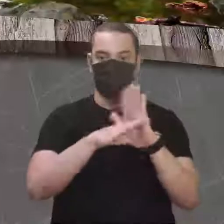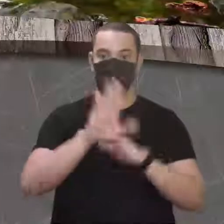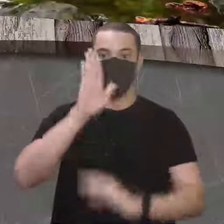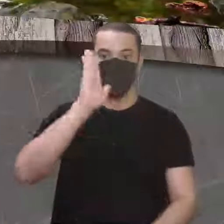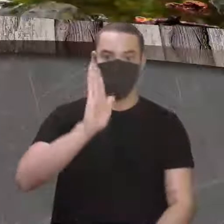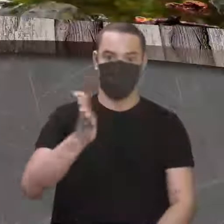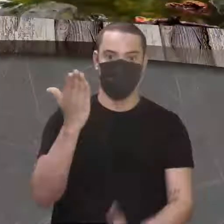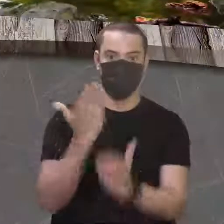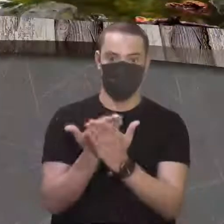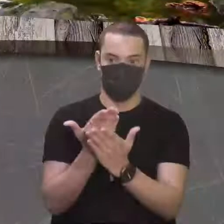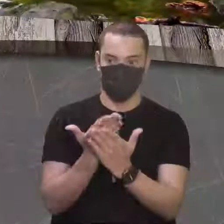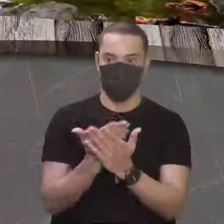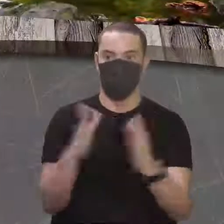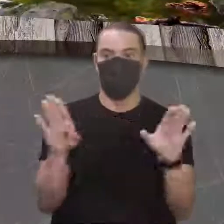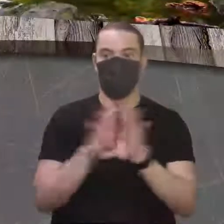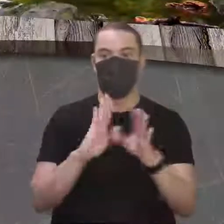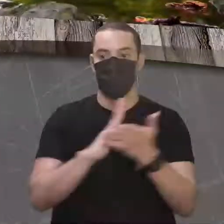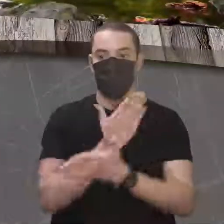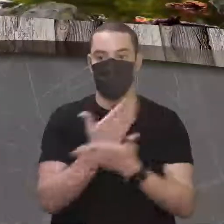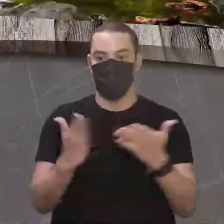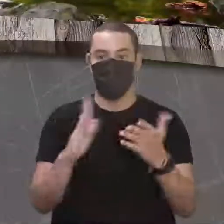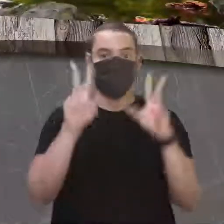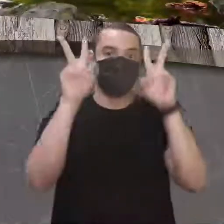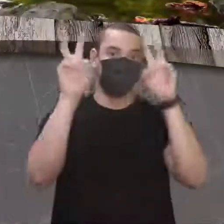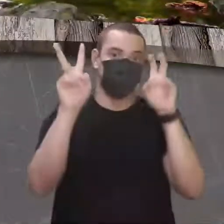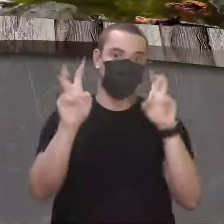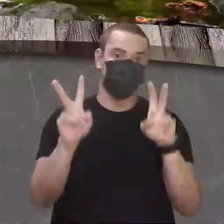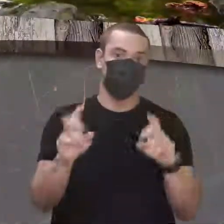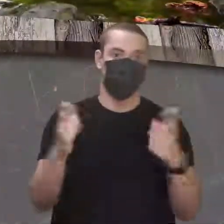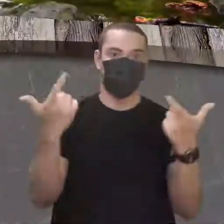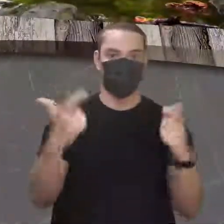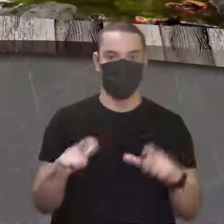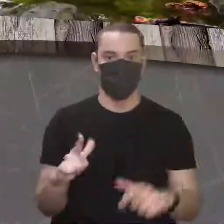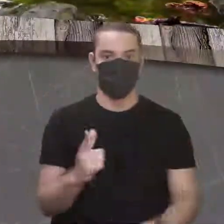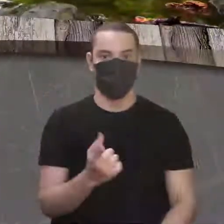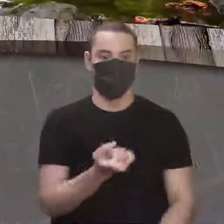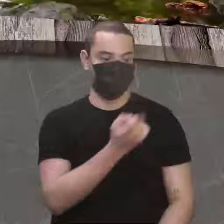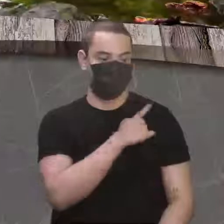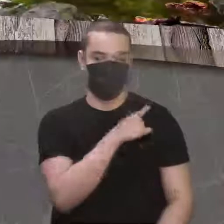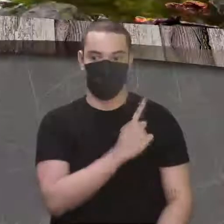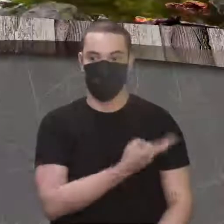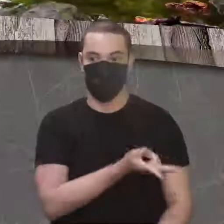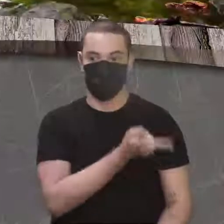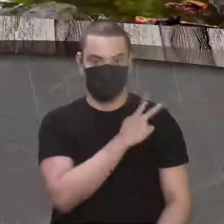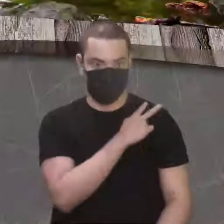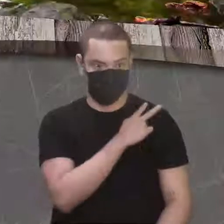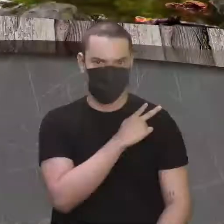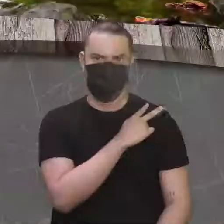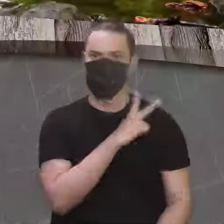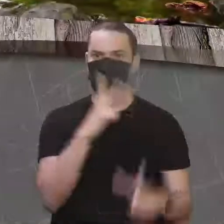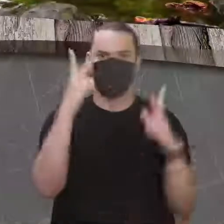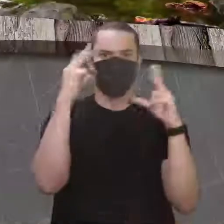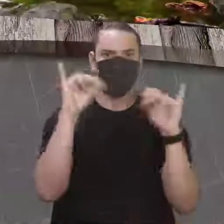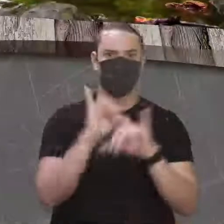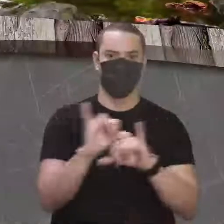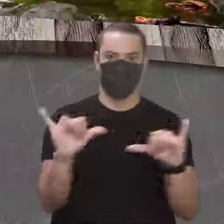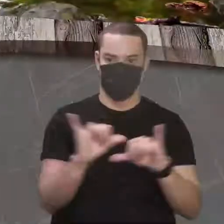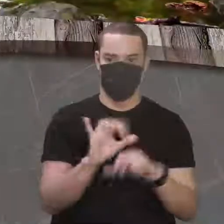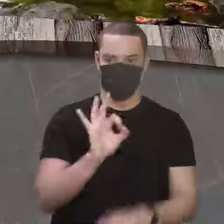já viu, alguns assuntos abordados lá no primeiro, no segundo ano, tranquilo, tá